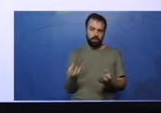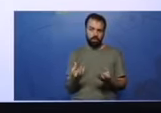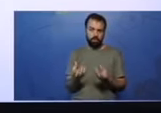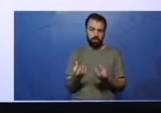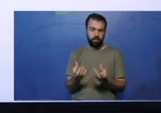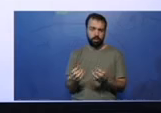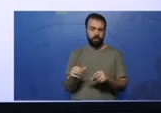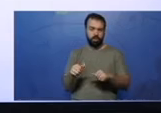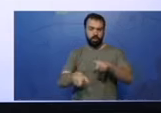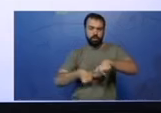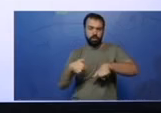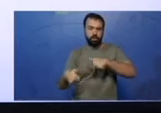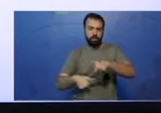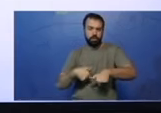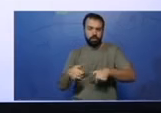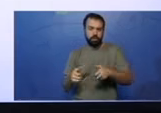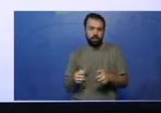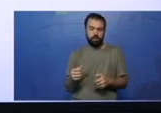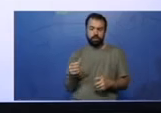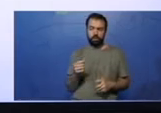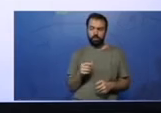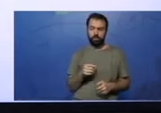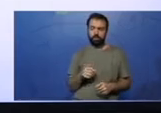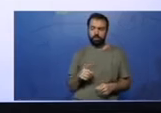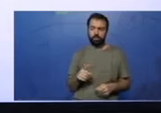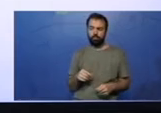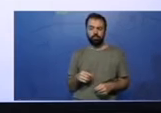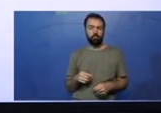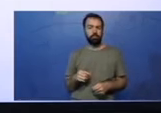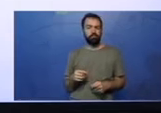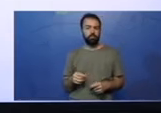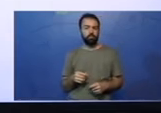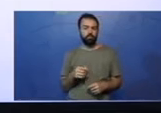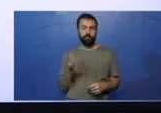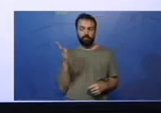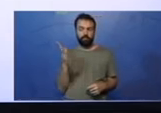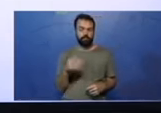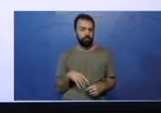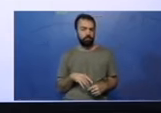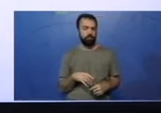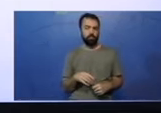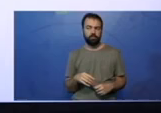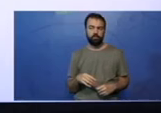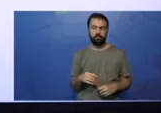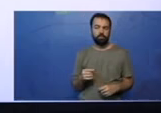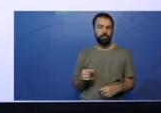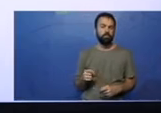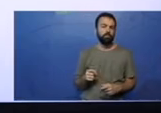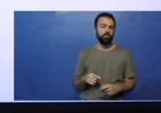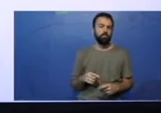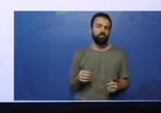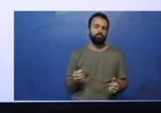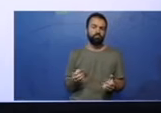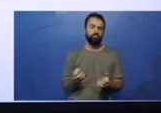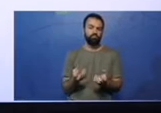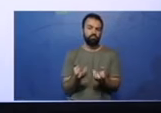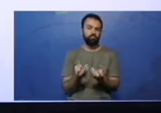curiosidades. Aqui a gente fala sobre por que o alimento ele cozinha mais rápido na panela de